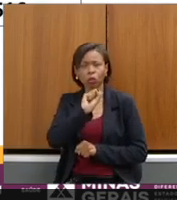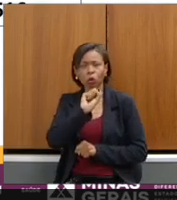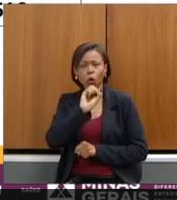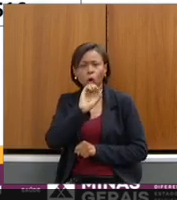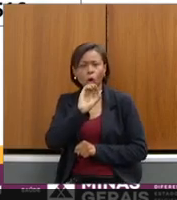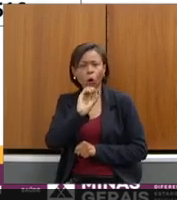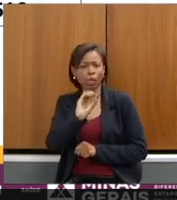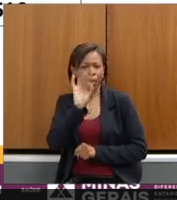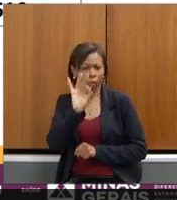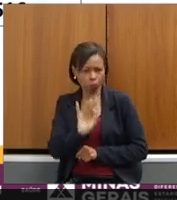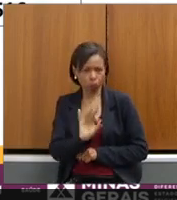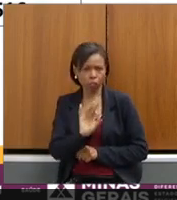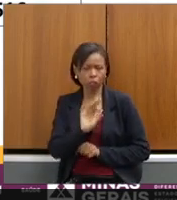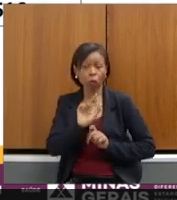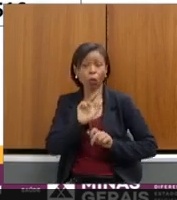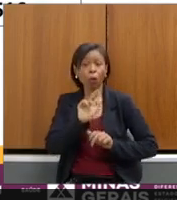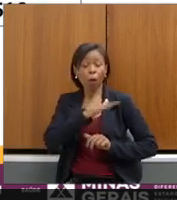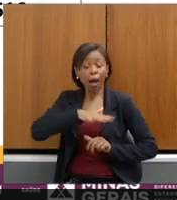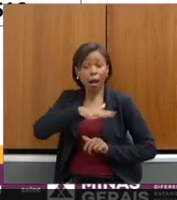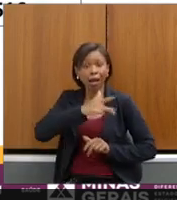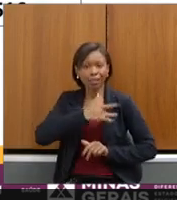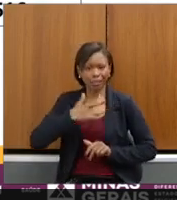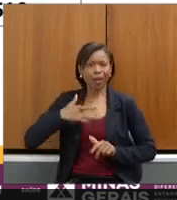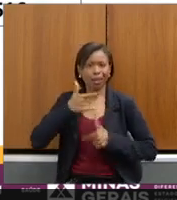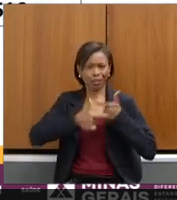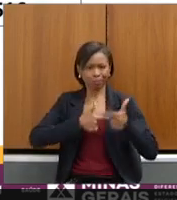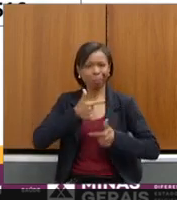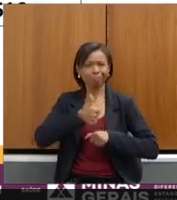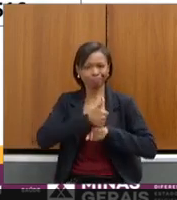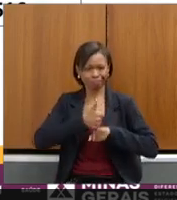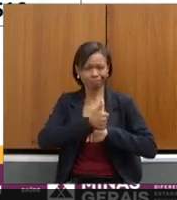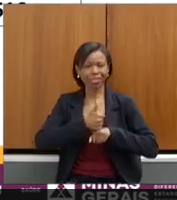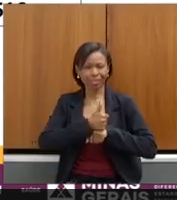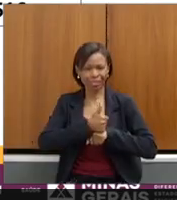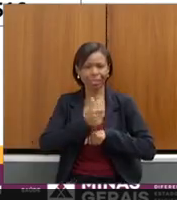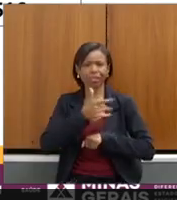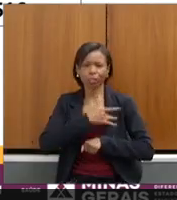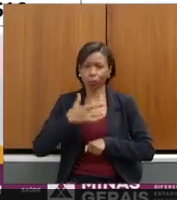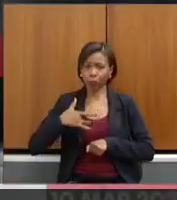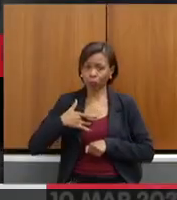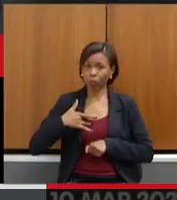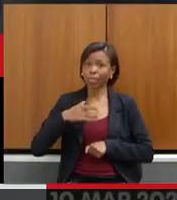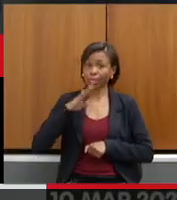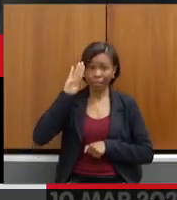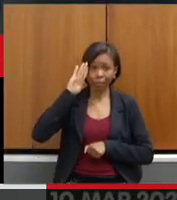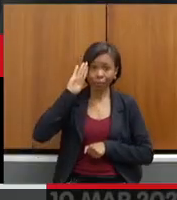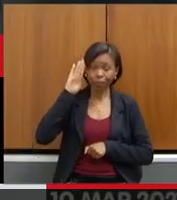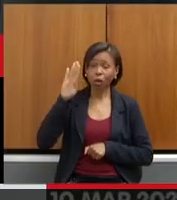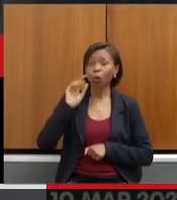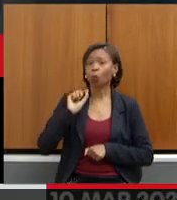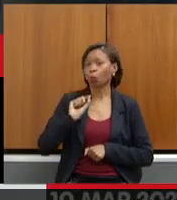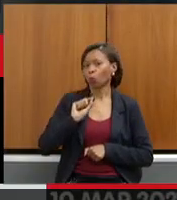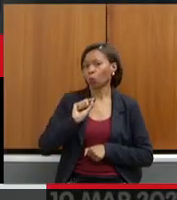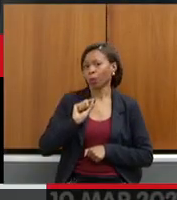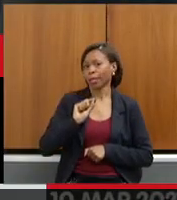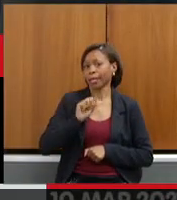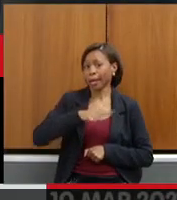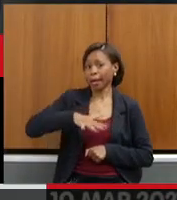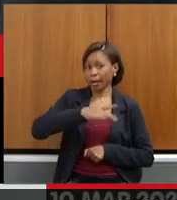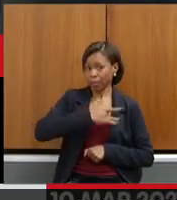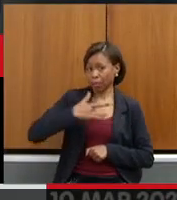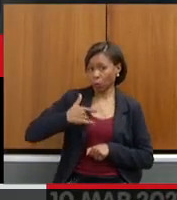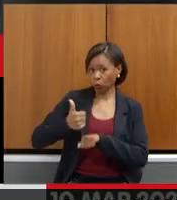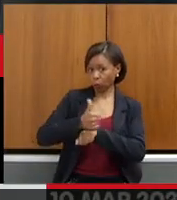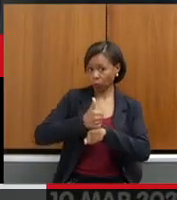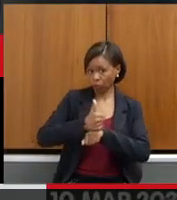dos trabalhadores da saúde é fundamental que todos entendem Por que os trabalhadores da Saúde eles são desde aqueles que atendem diretamente